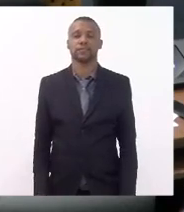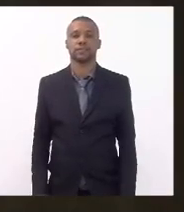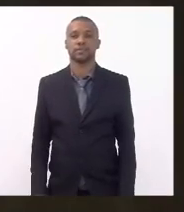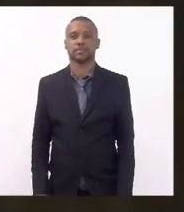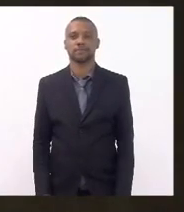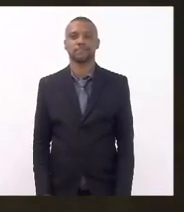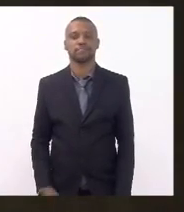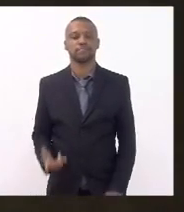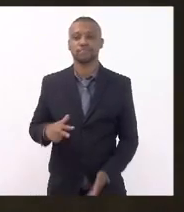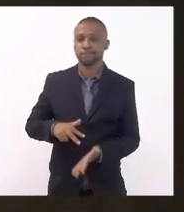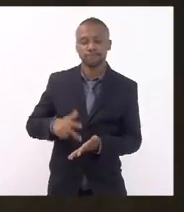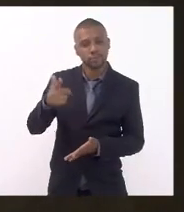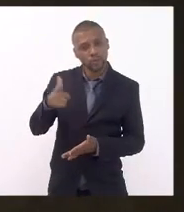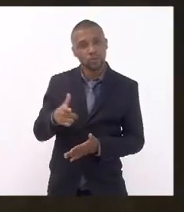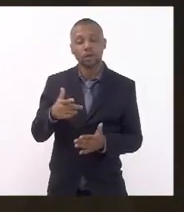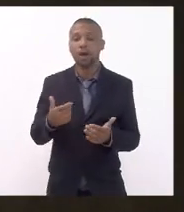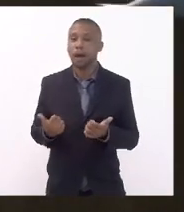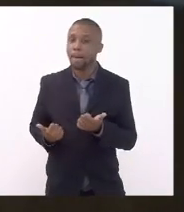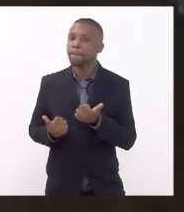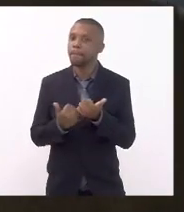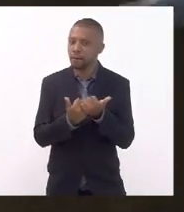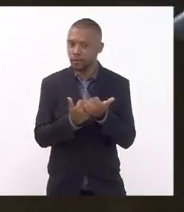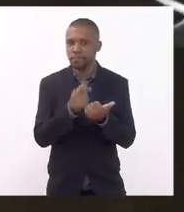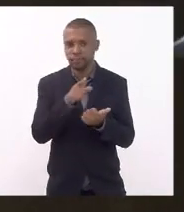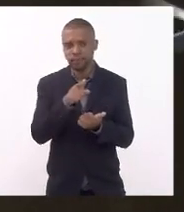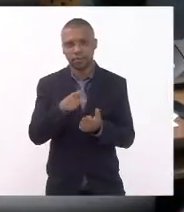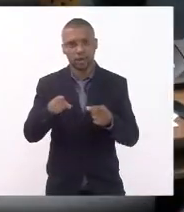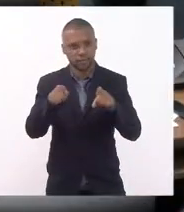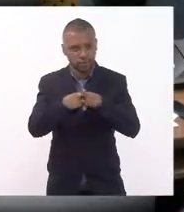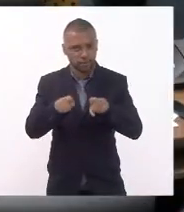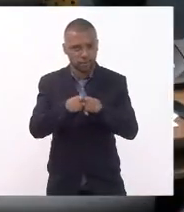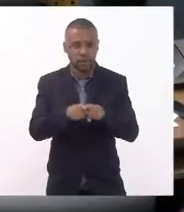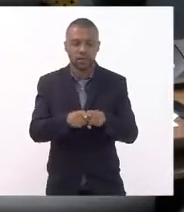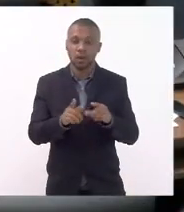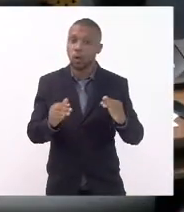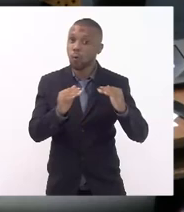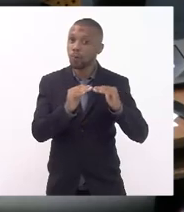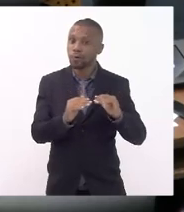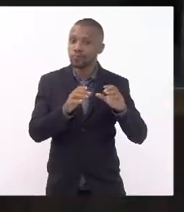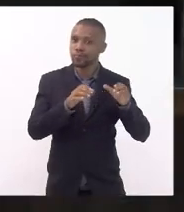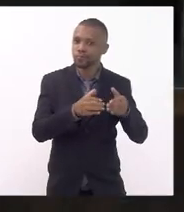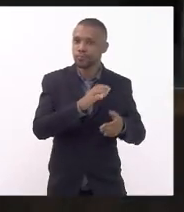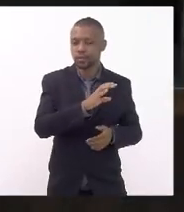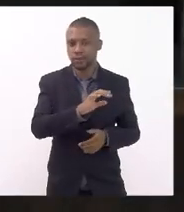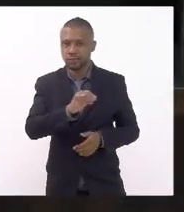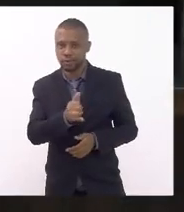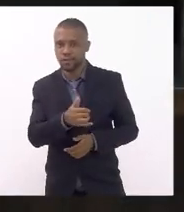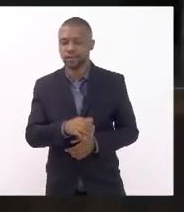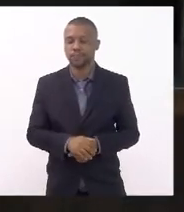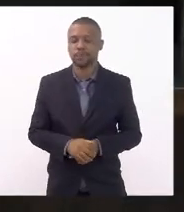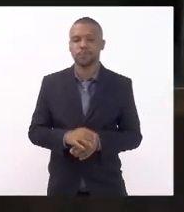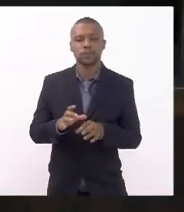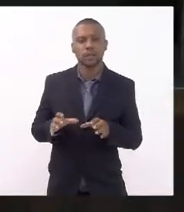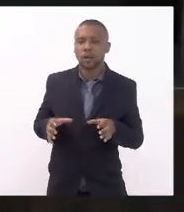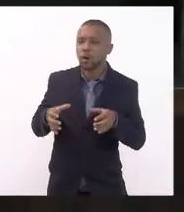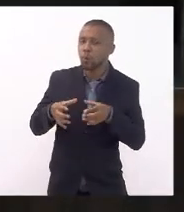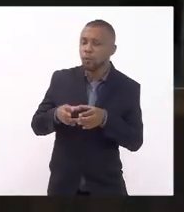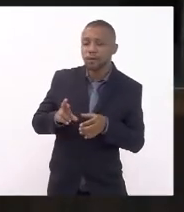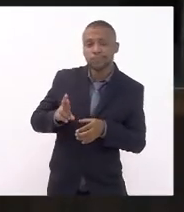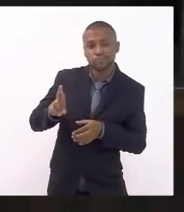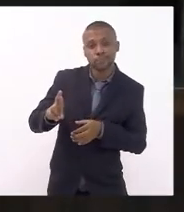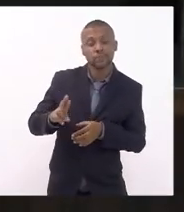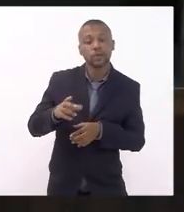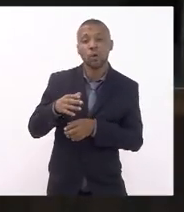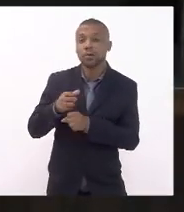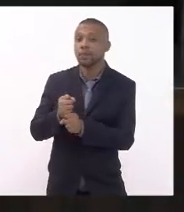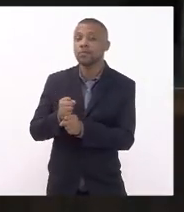Mais uma vez, presidente, acompanhando o parecer da CCJ, favorável. Pela Comissão de Orçamento, deputado Márcio